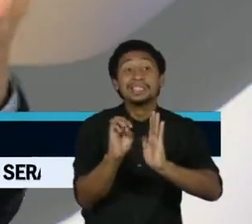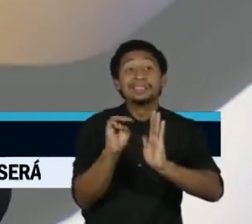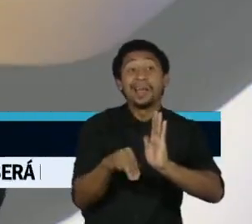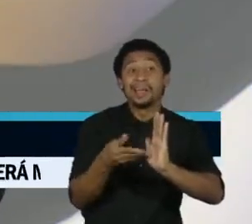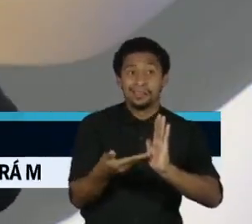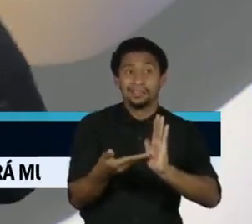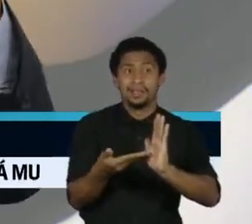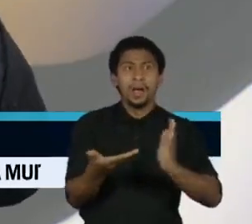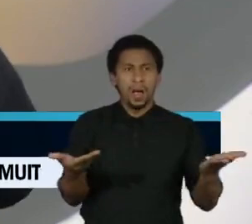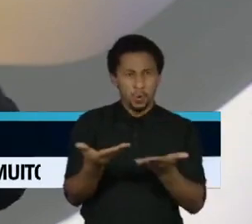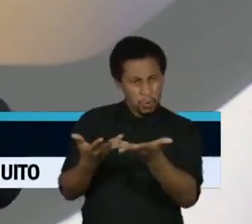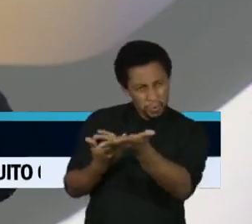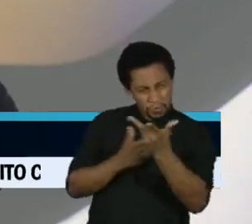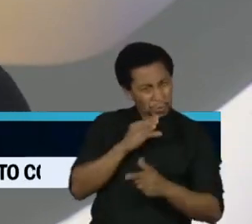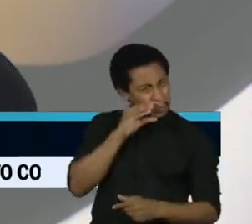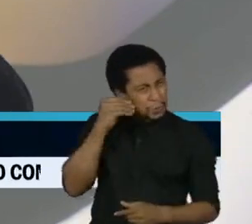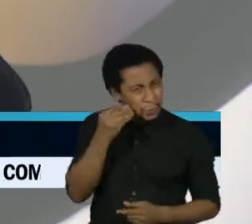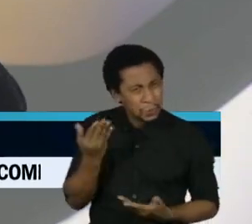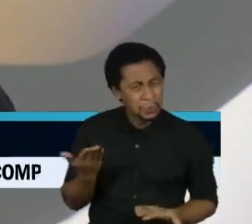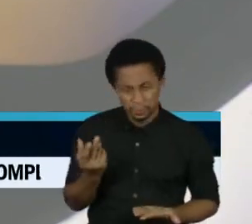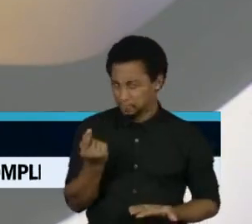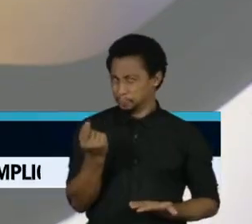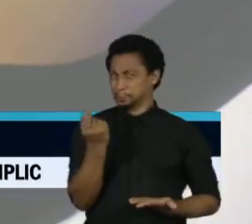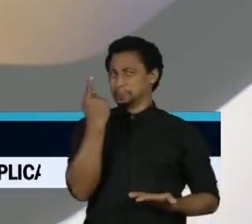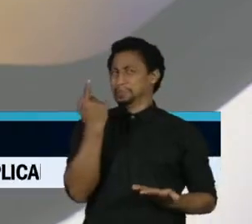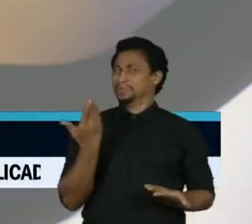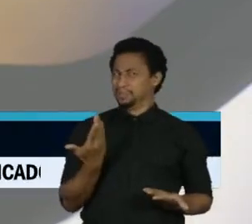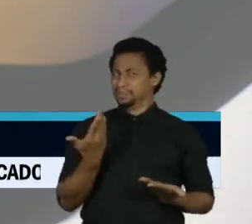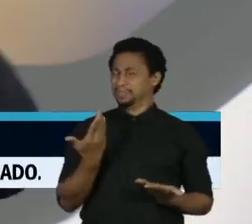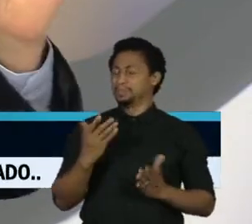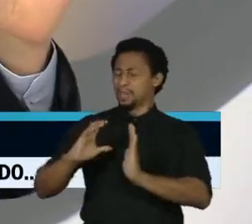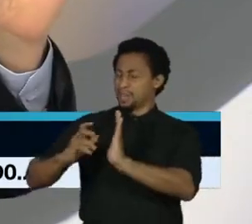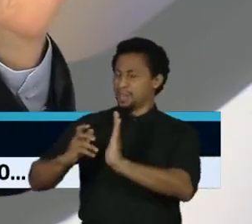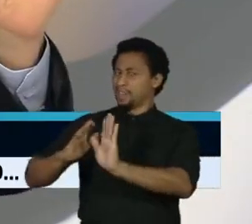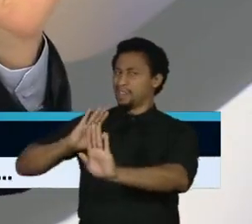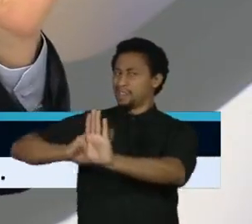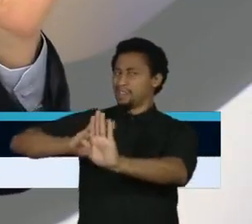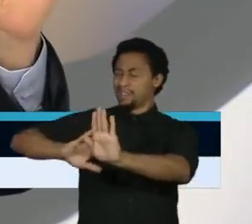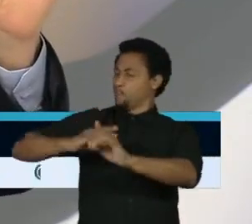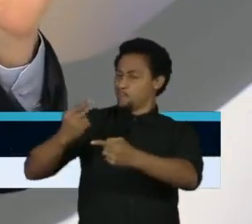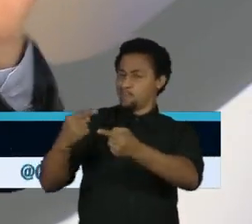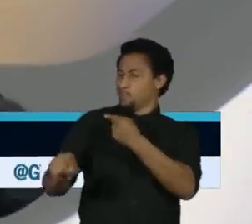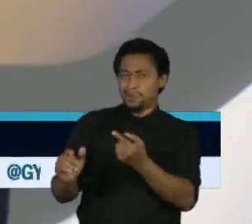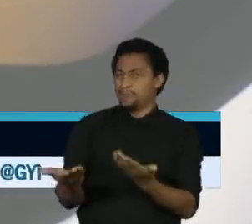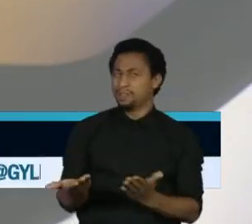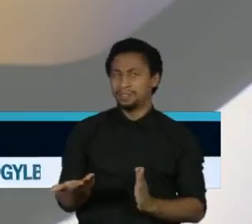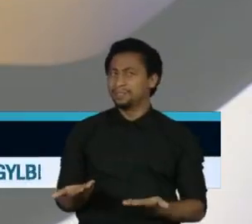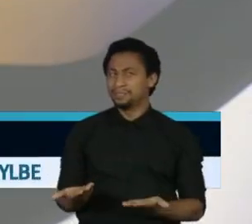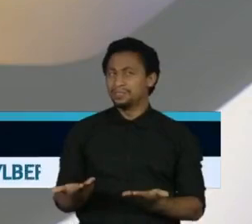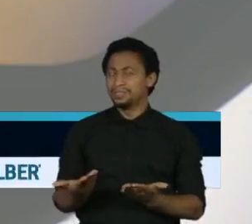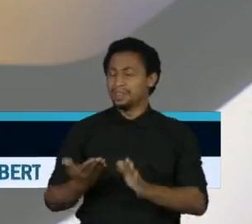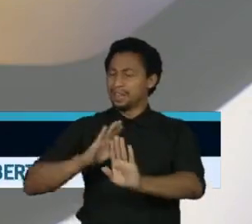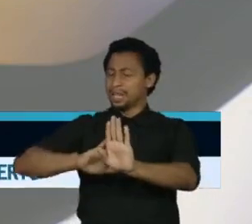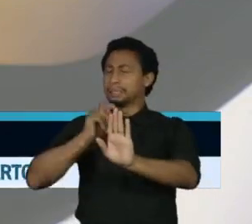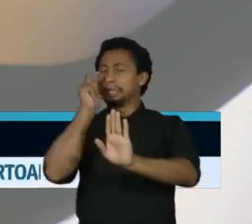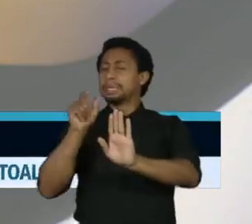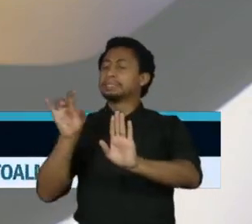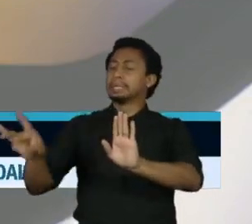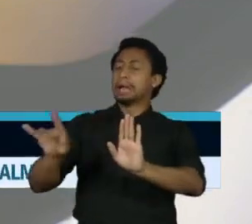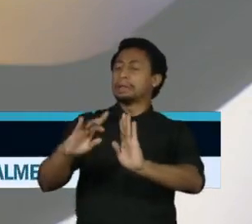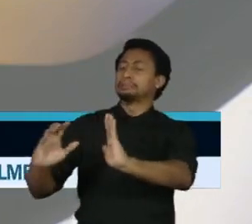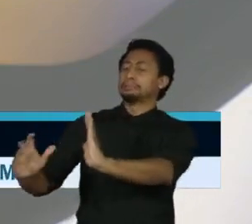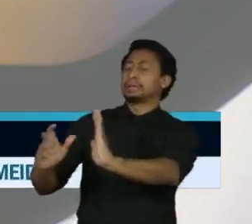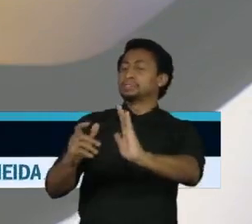Opostas completamente linhas ideológicas absolutamente antagônicas e de repente